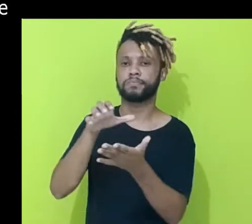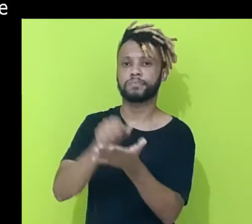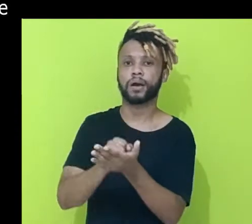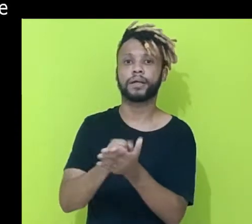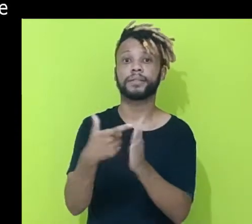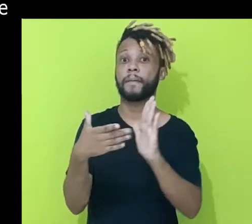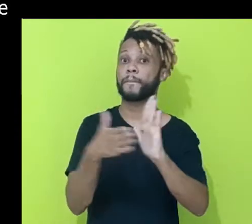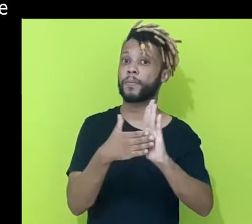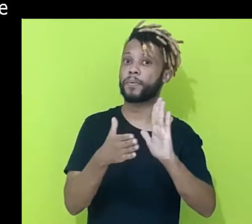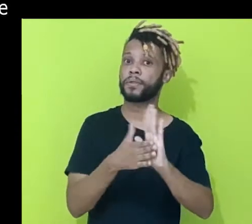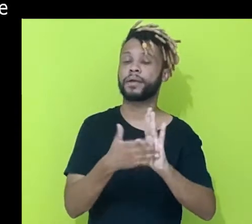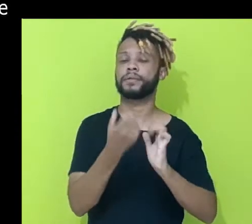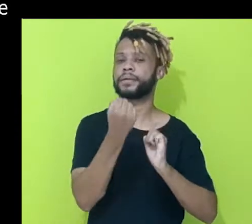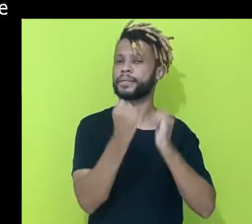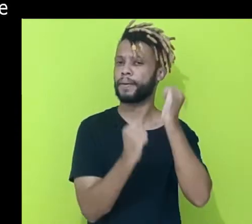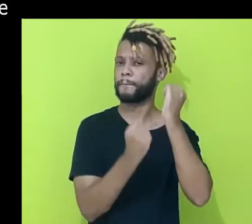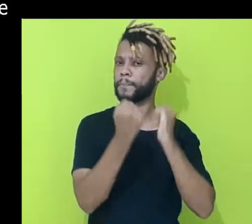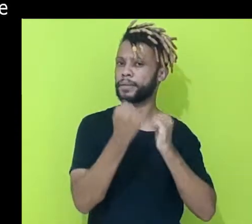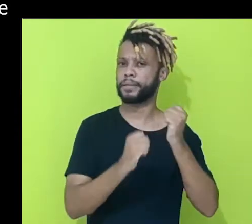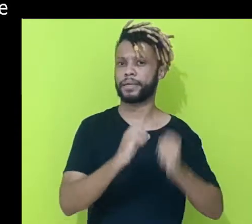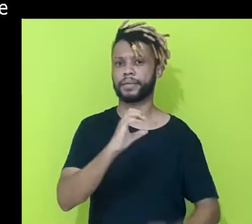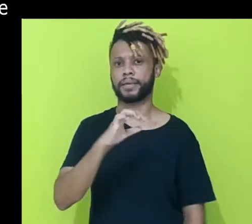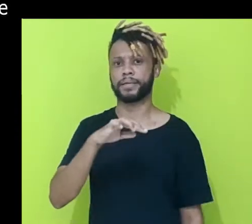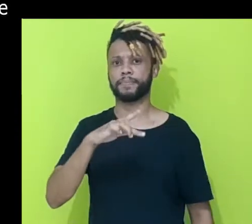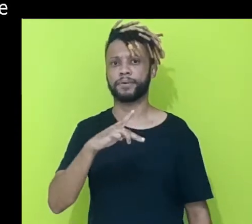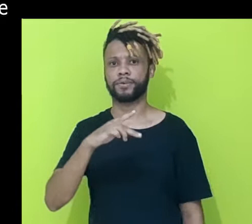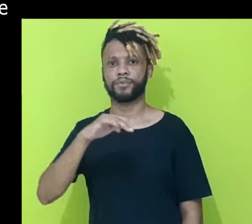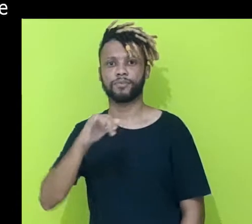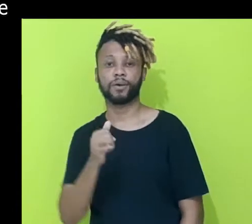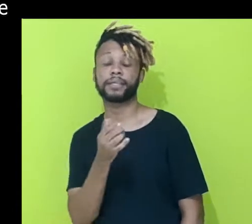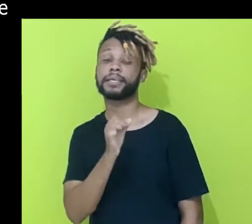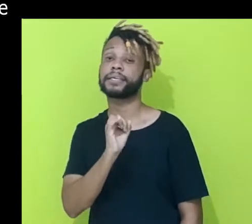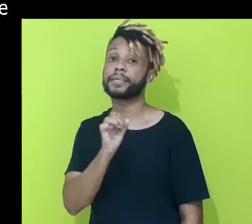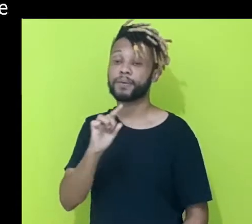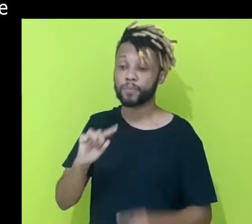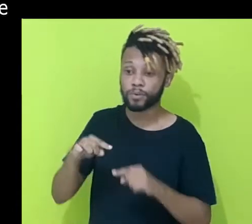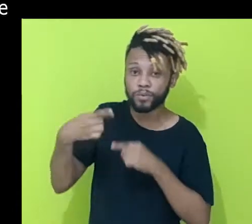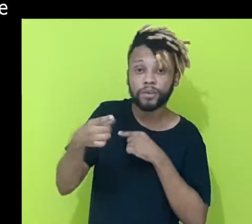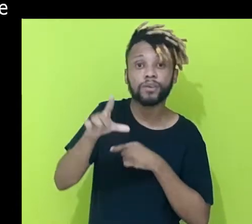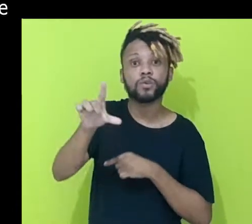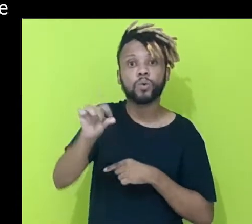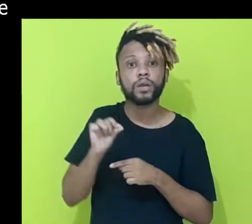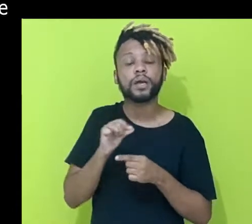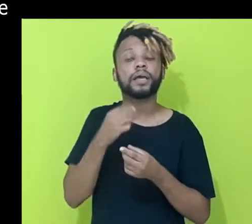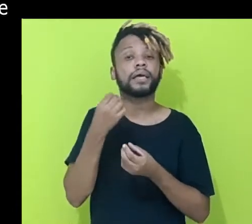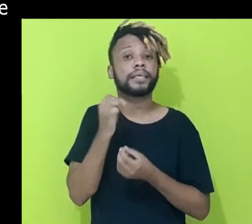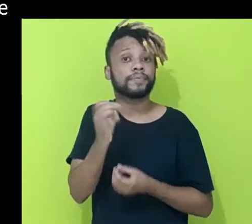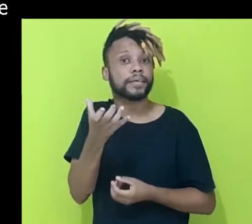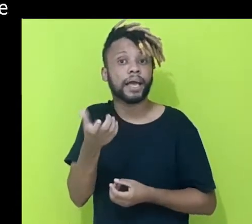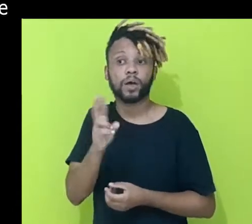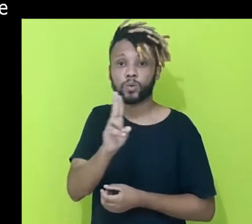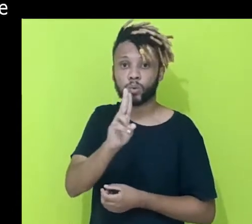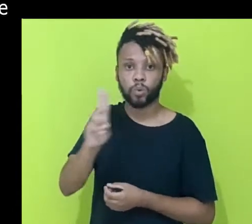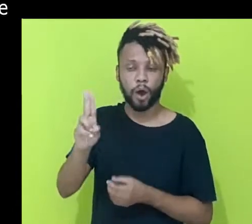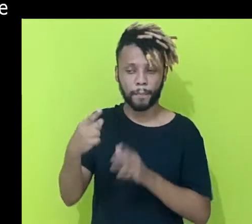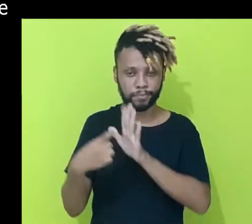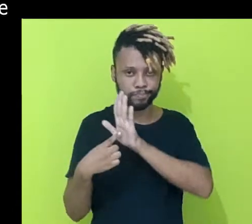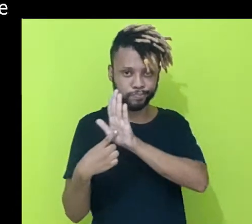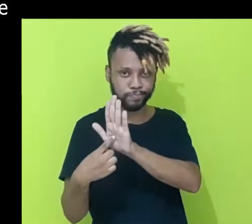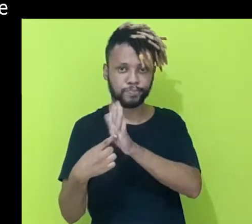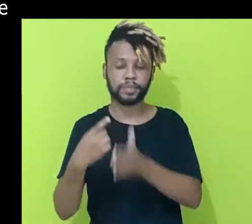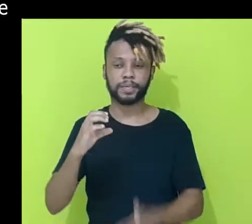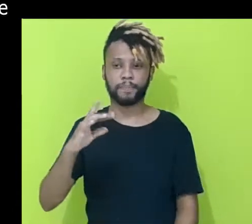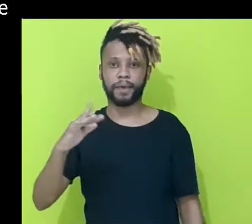da proponente, no caso da sua pessoa jurídica, e posteriormente você vai selecionar se você quer o seu nome como